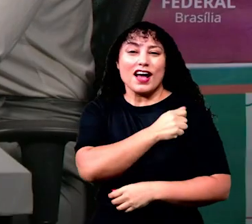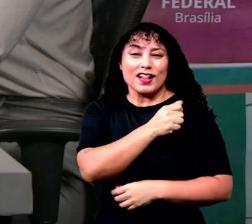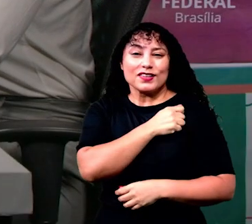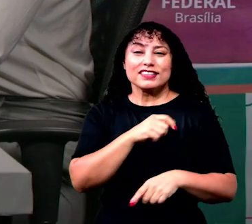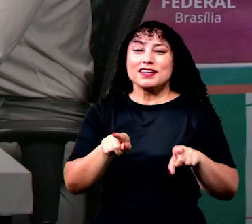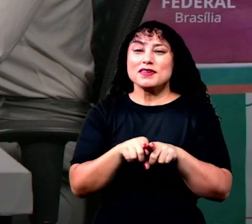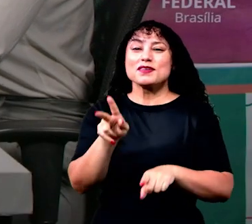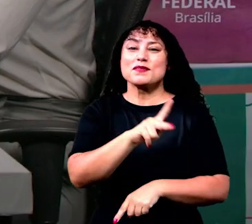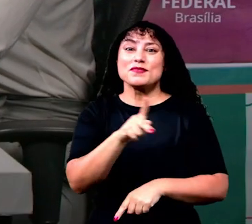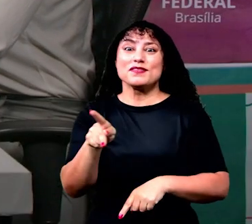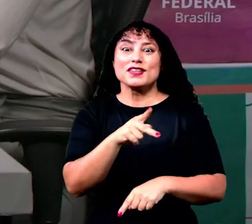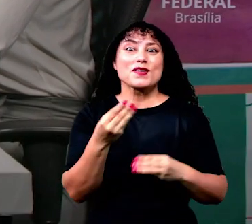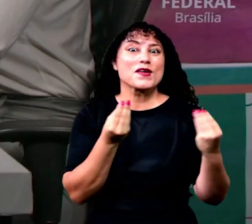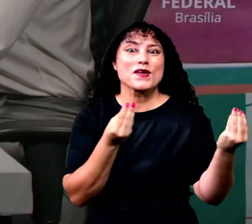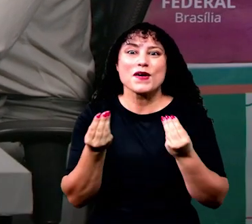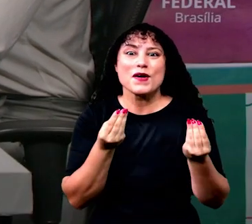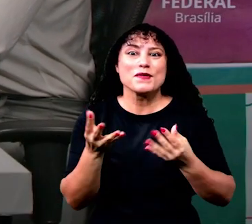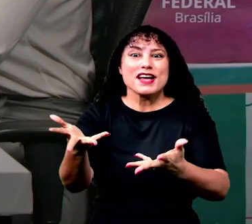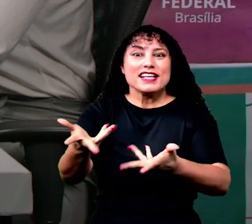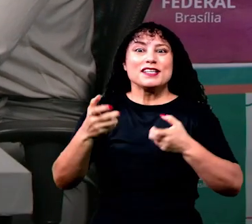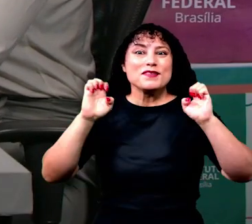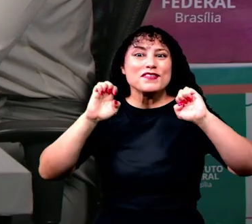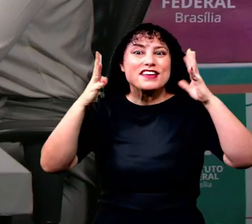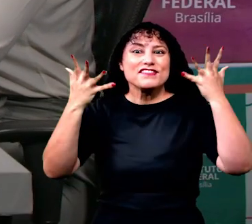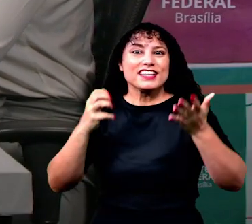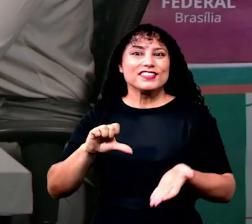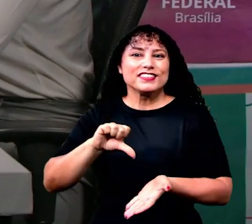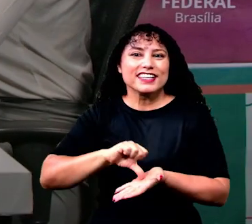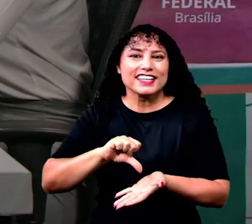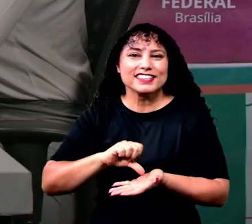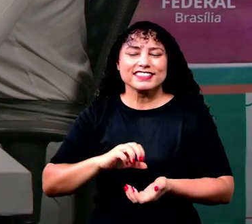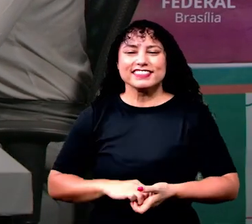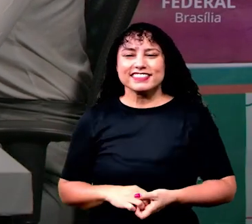como professora, de como que foi receber esse evento lá no campus.